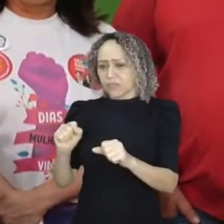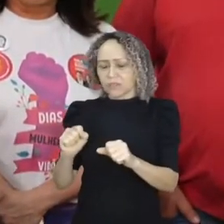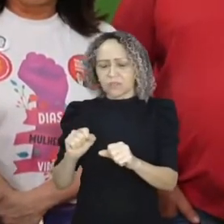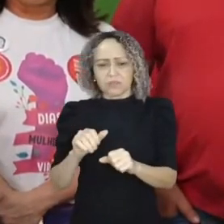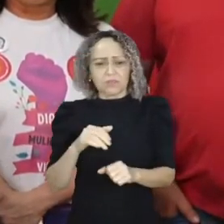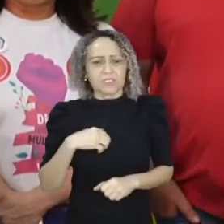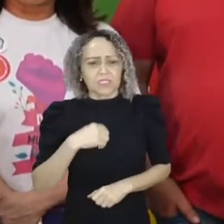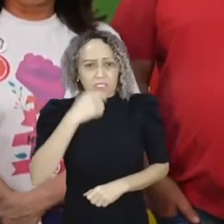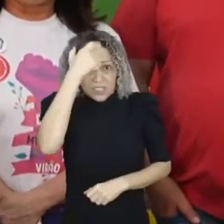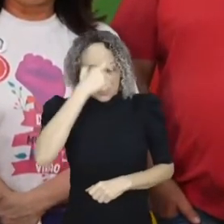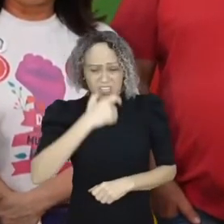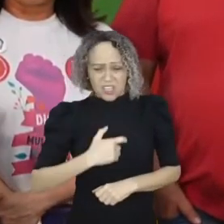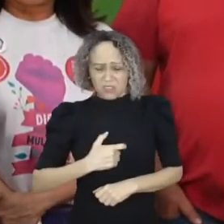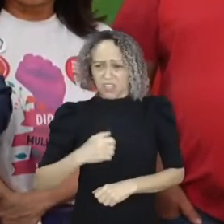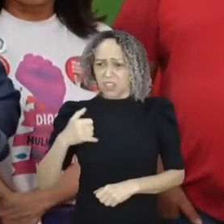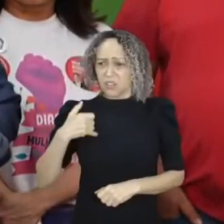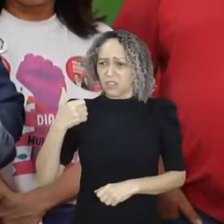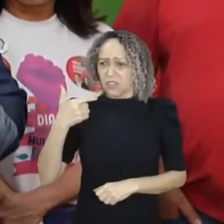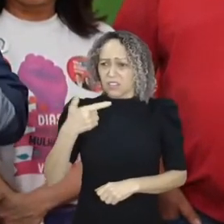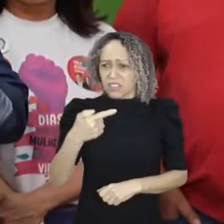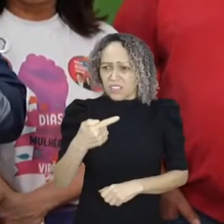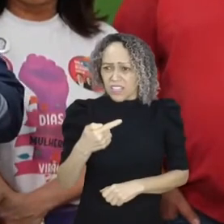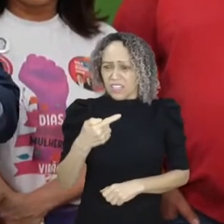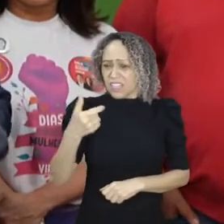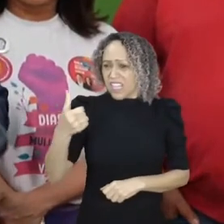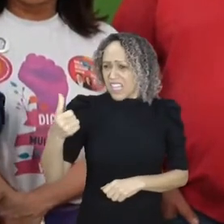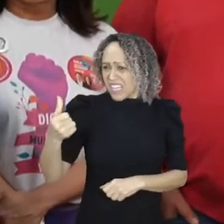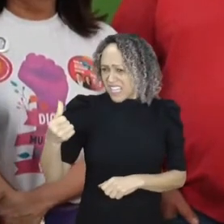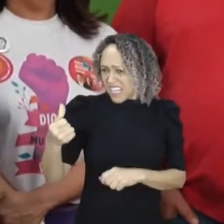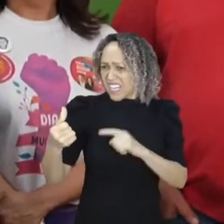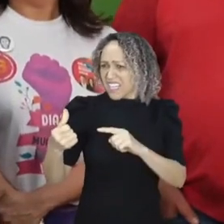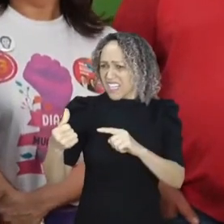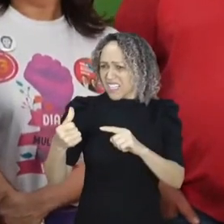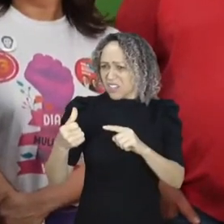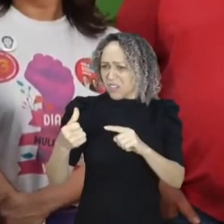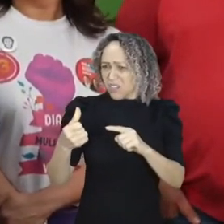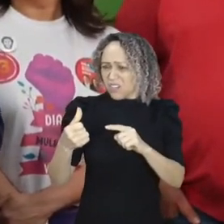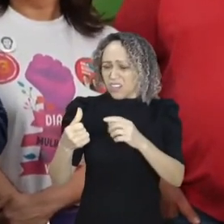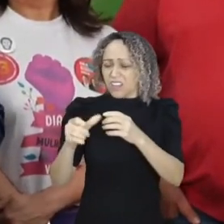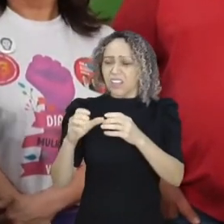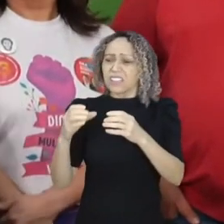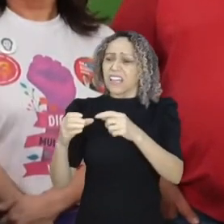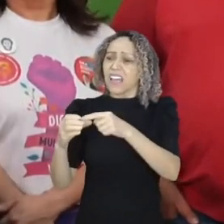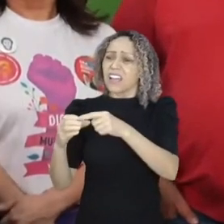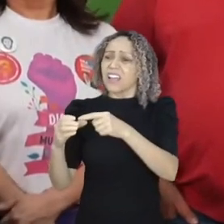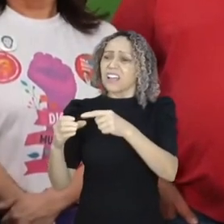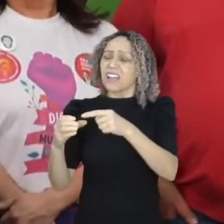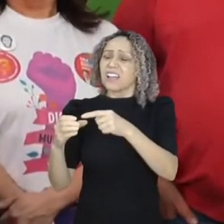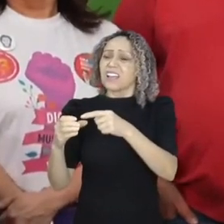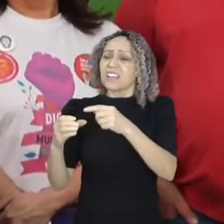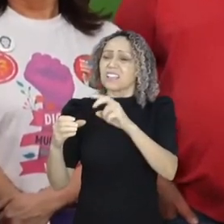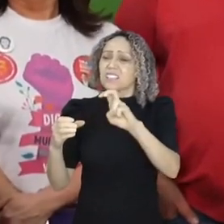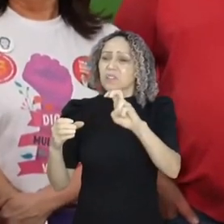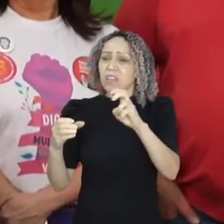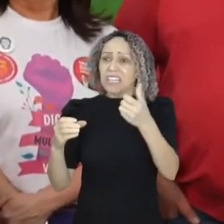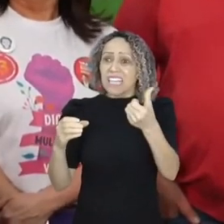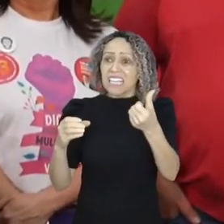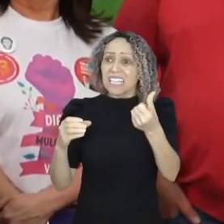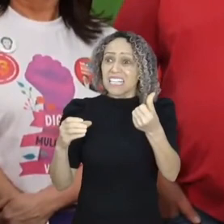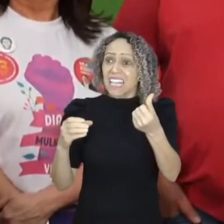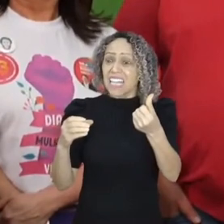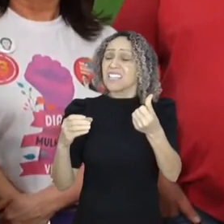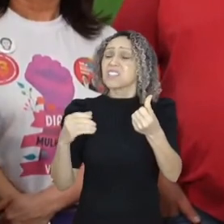de 76 anos, dos quais 50 dela pública, da luta sindical, das greves, da sempre